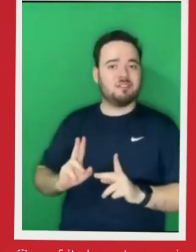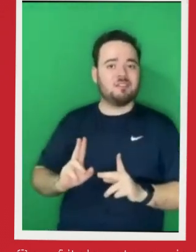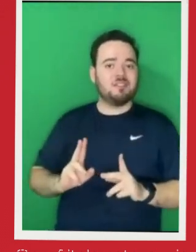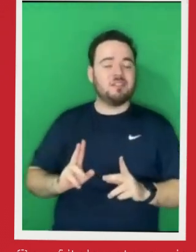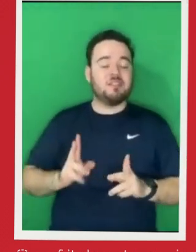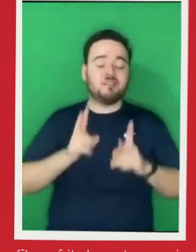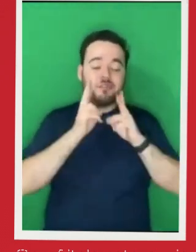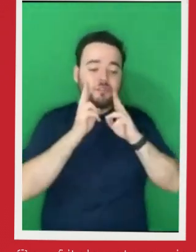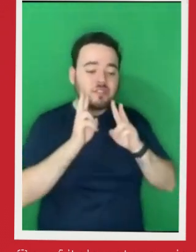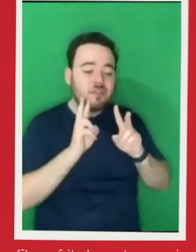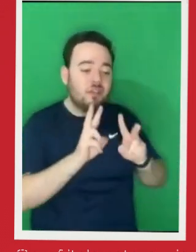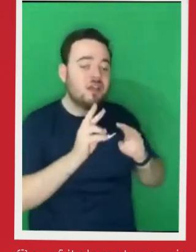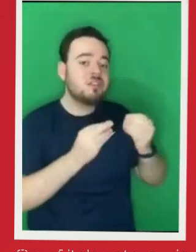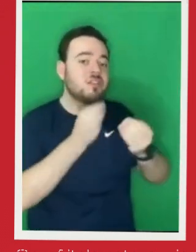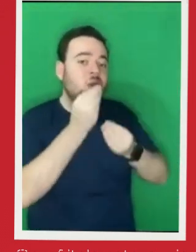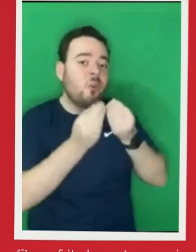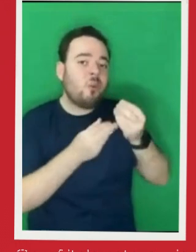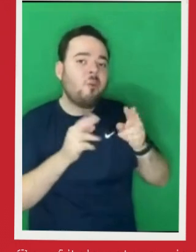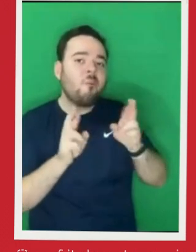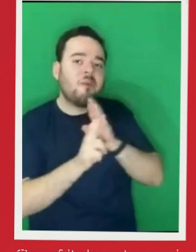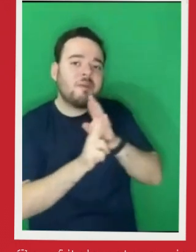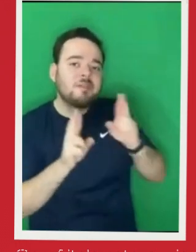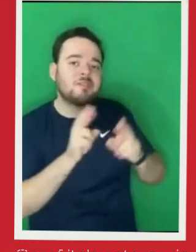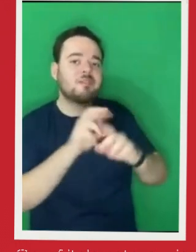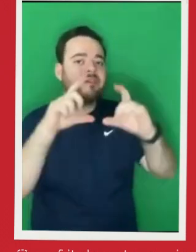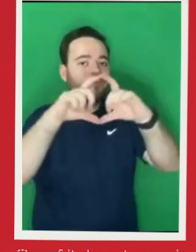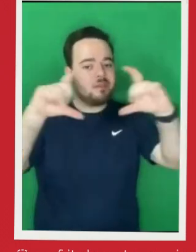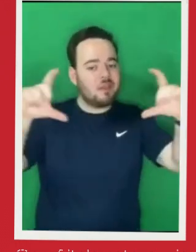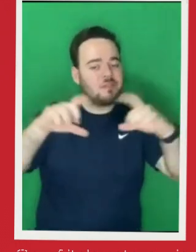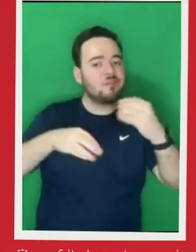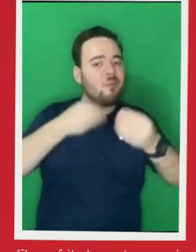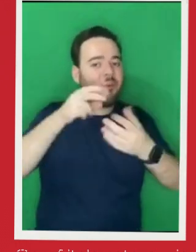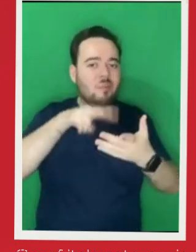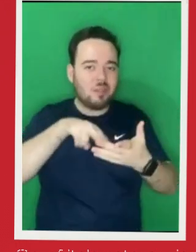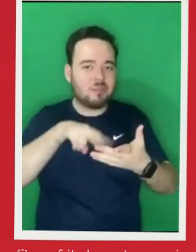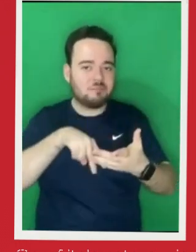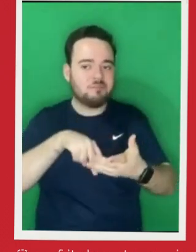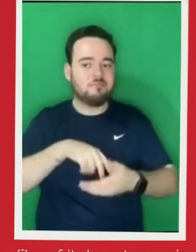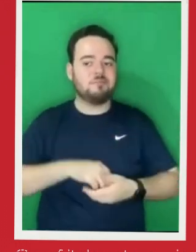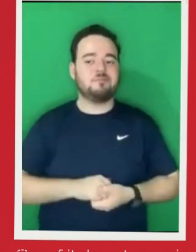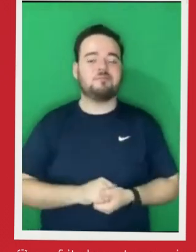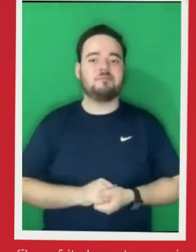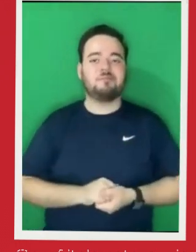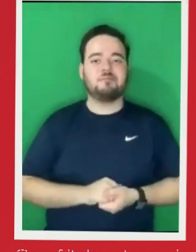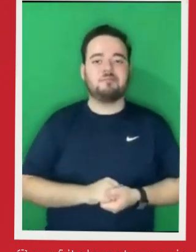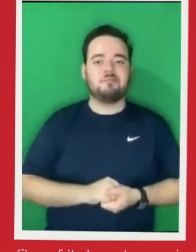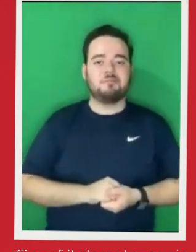você olhasse como é que você se relaciona com esse texto, tá?